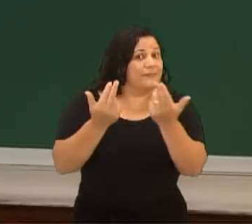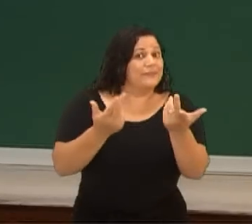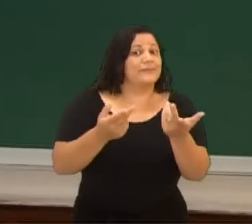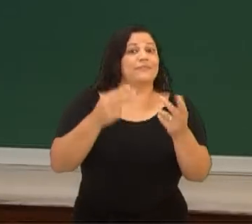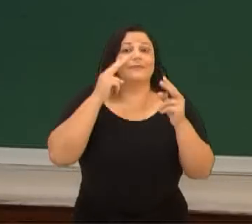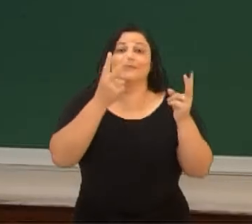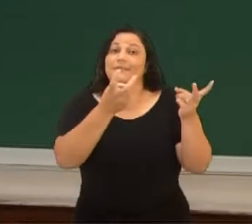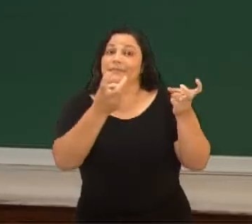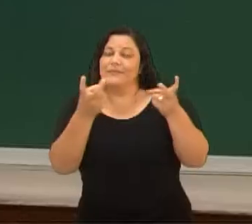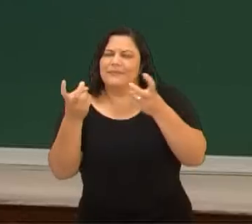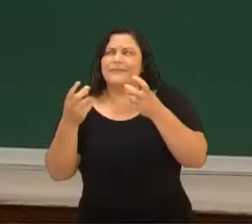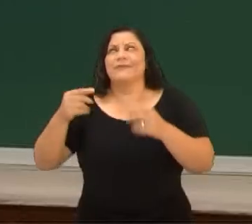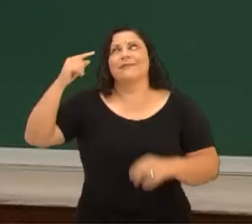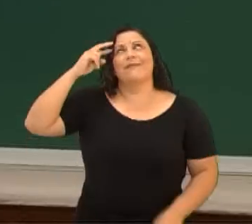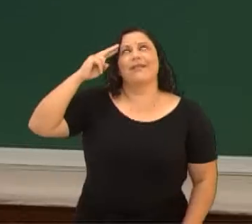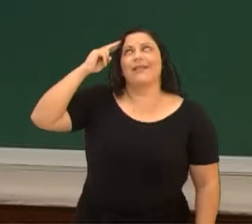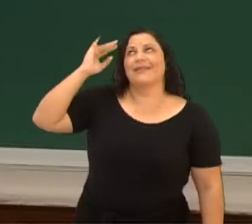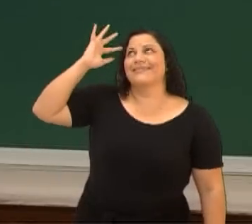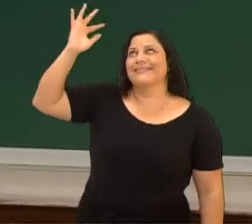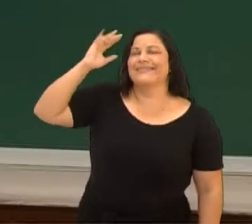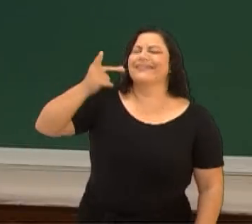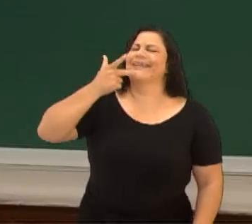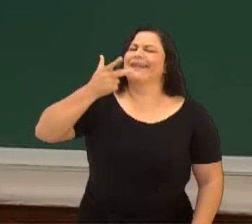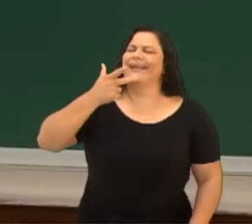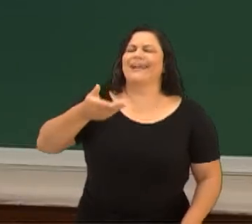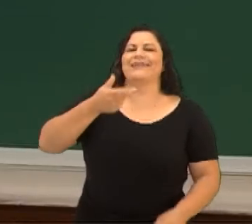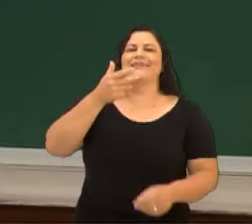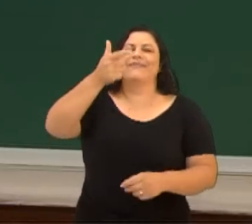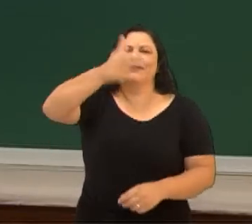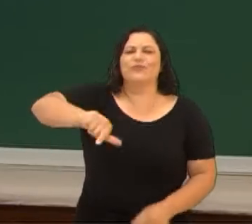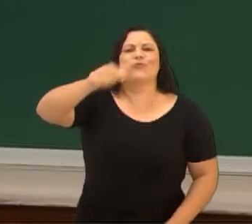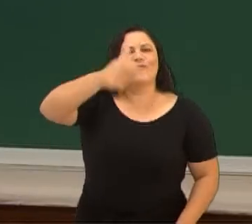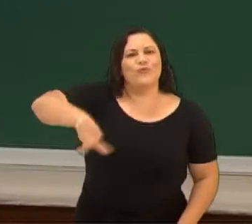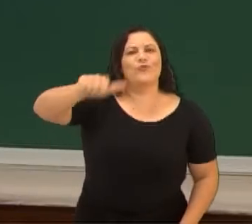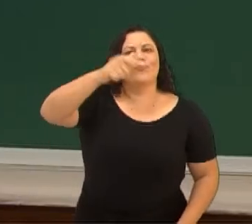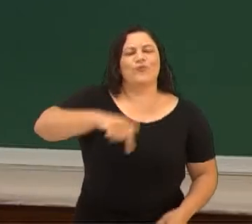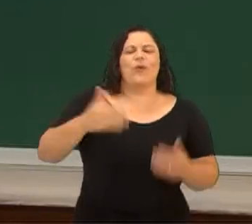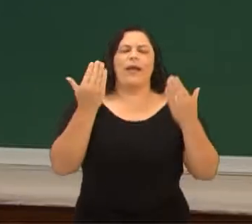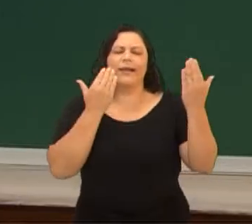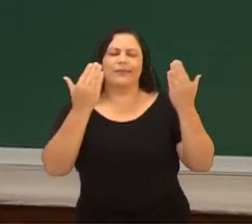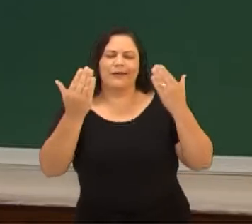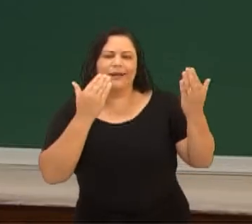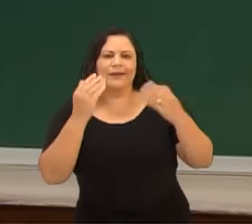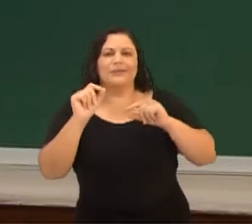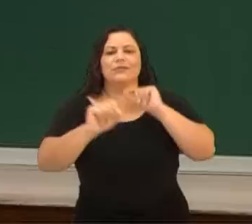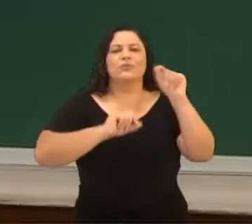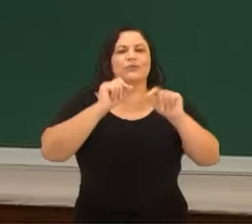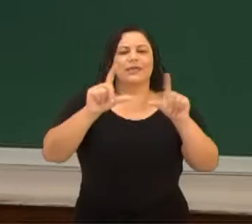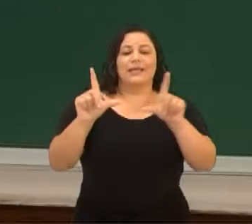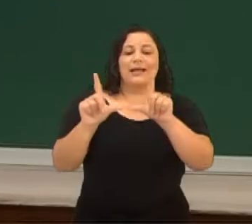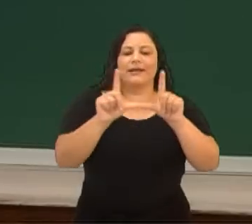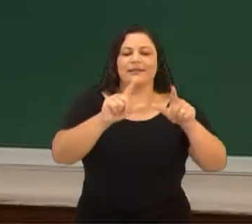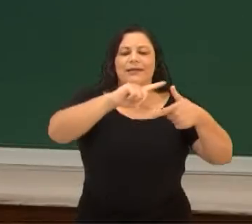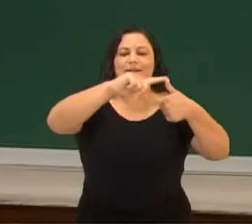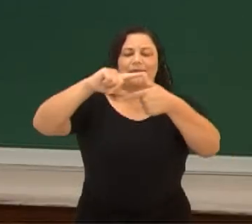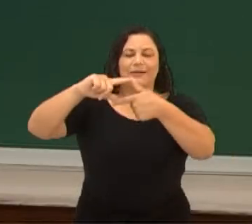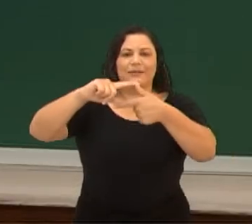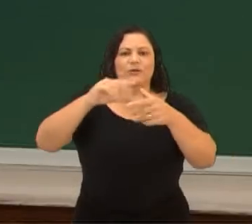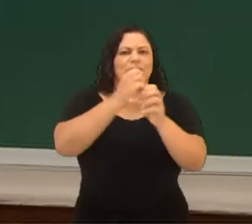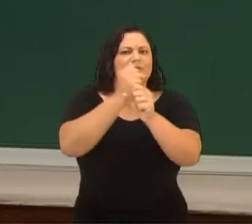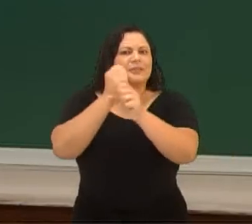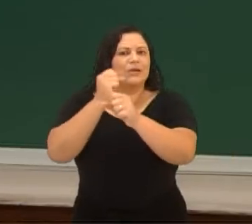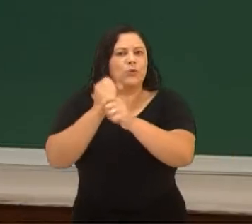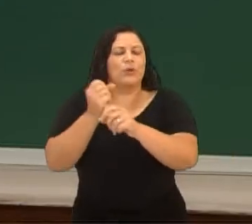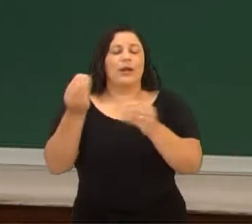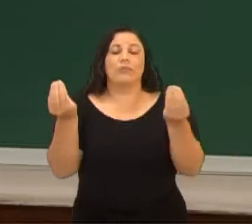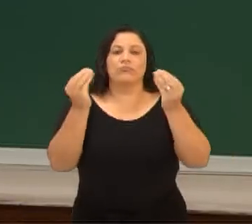que vocês vão até sonhar com tudo isso que eu estou falando. Analisa a figura, é quadrado, é retângulo, o que você tem que calcular? Joga na